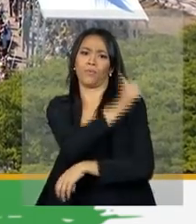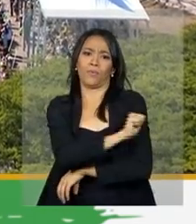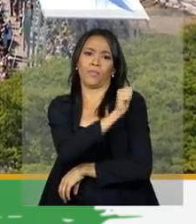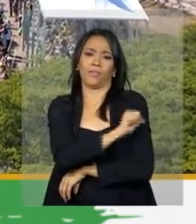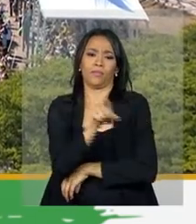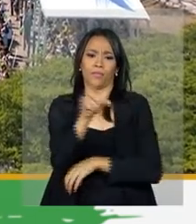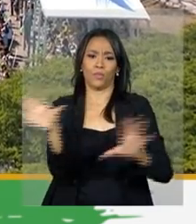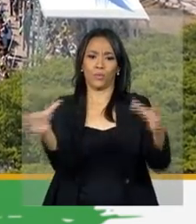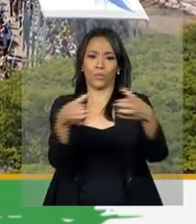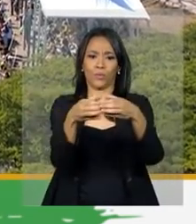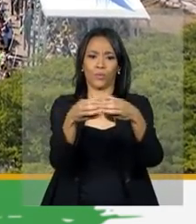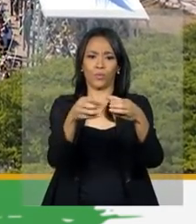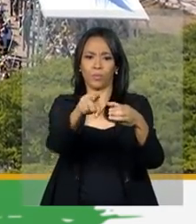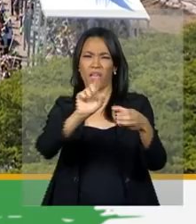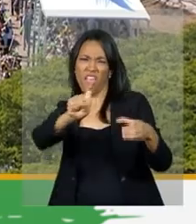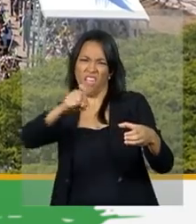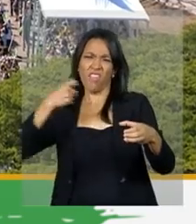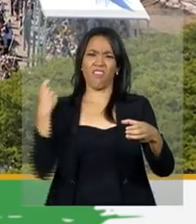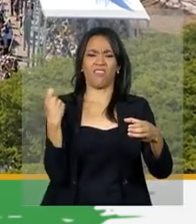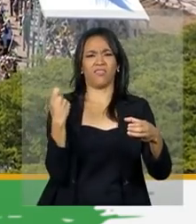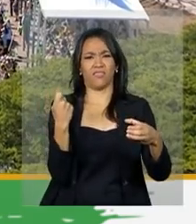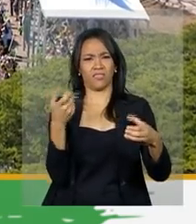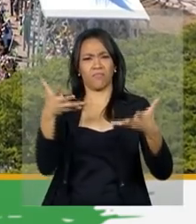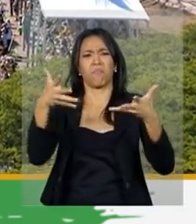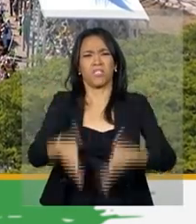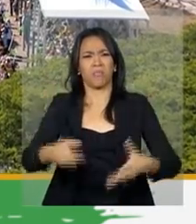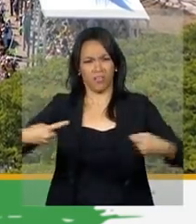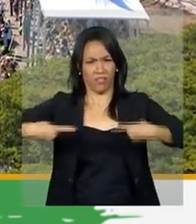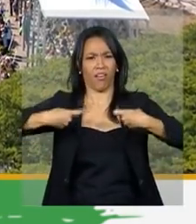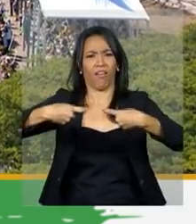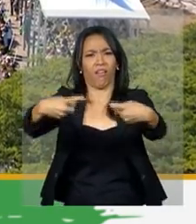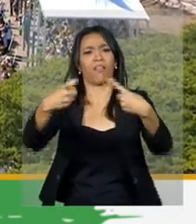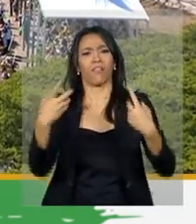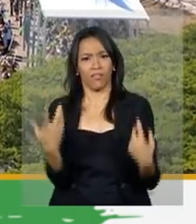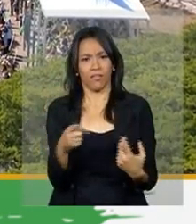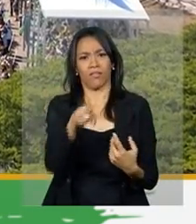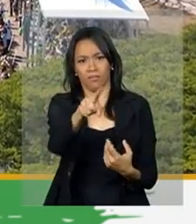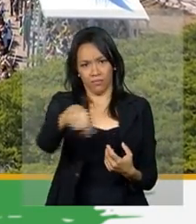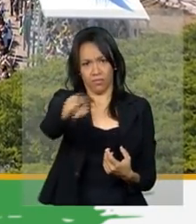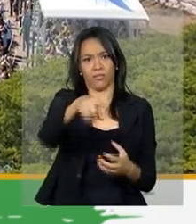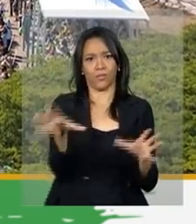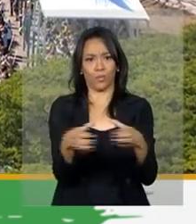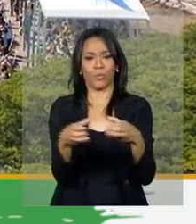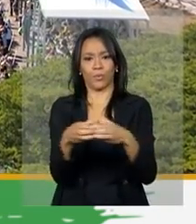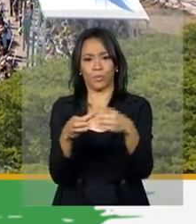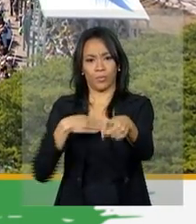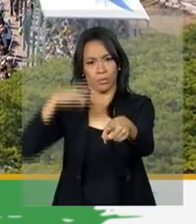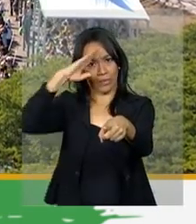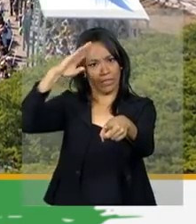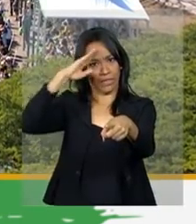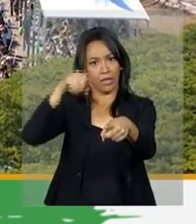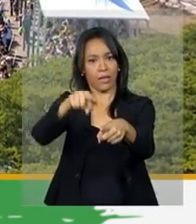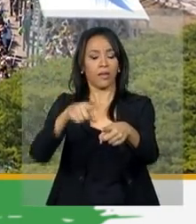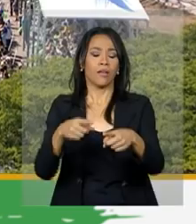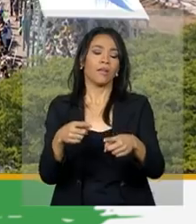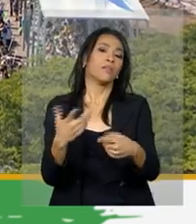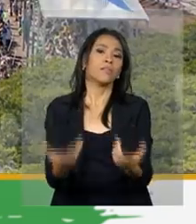ainda tem muito dos ex-combatentes. Porque, a maioria vive lá, né? Porque o núcleo